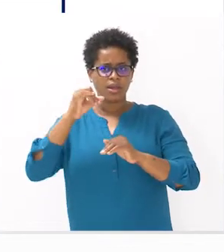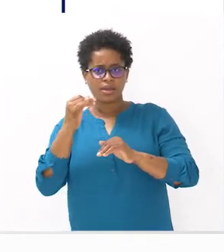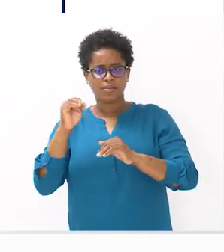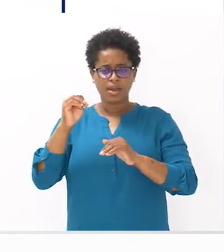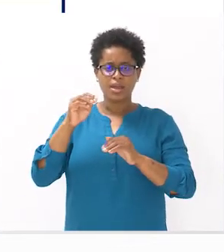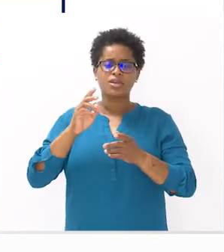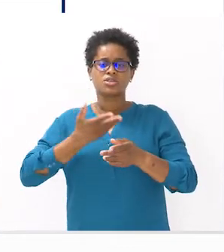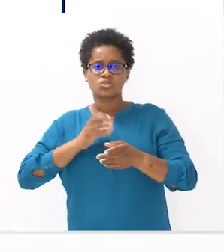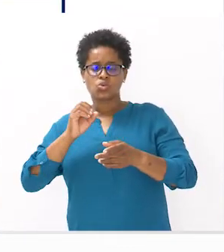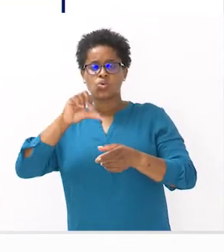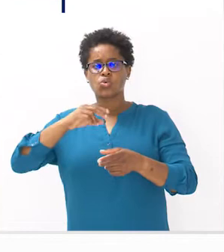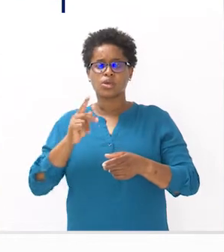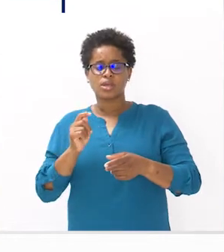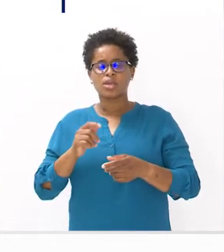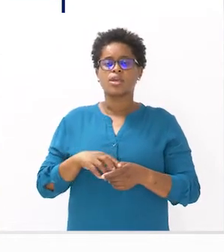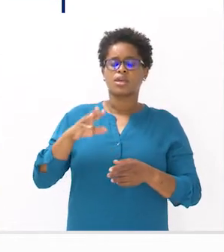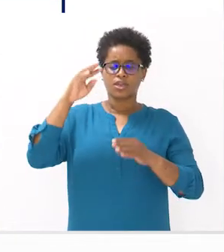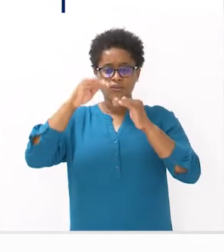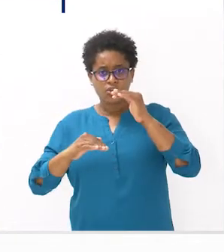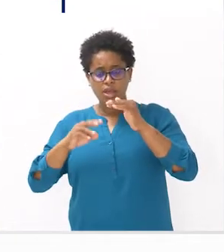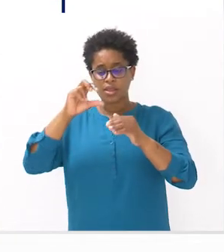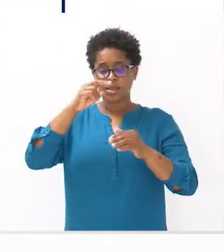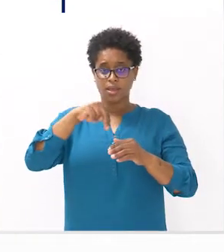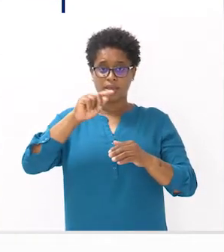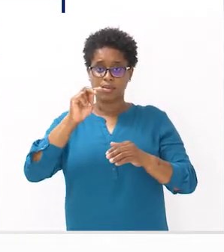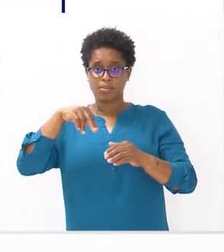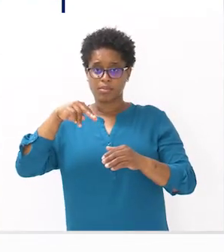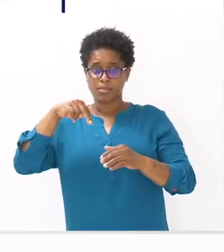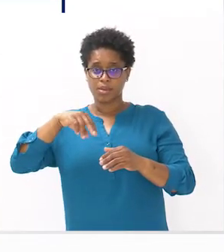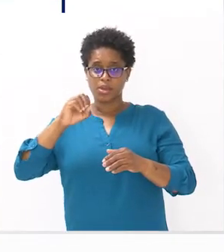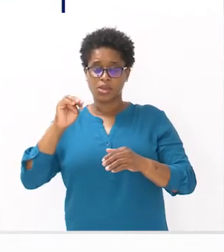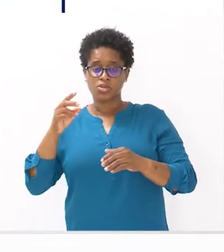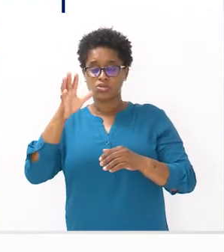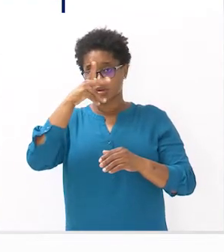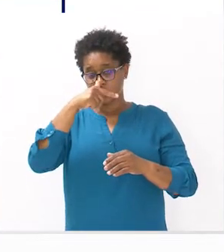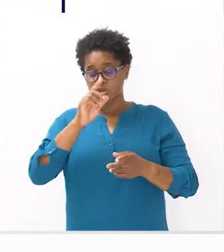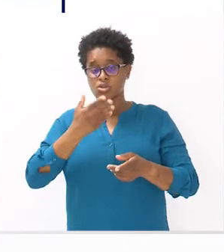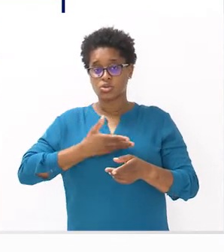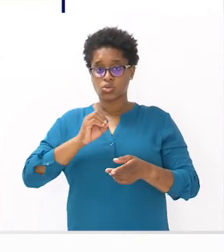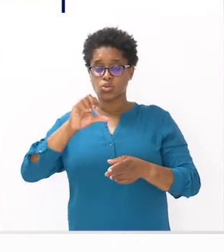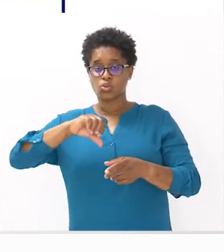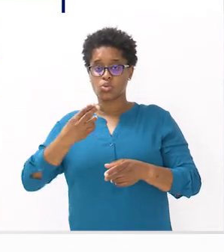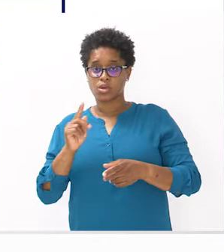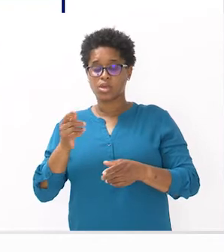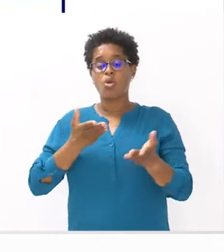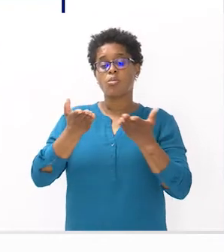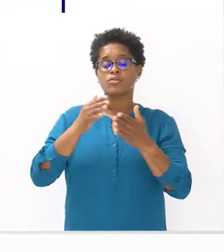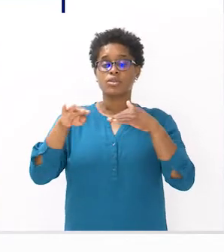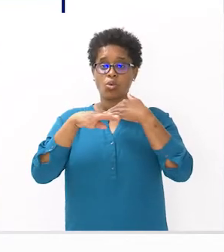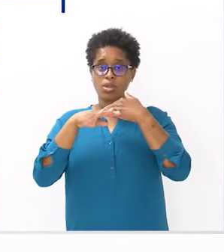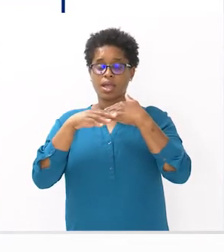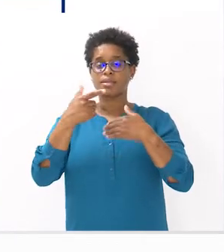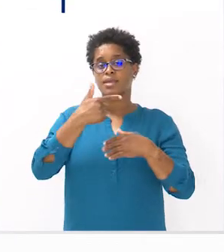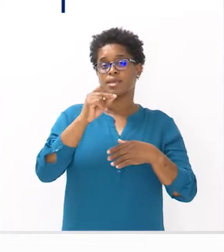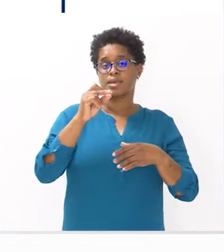Inferioridade, menos triste do que. E comparativo de igualdade, tão